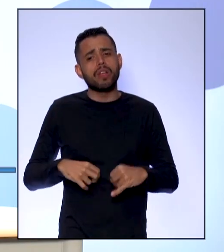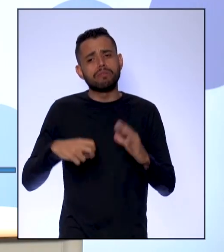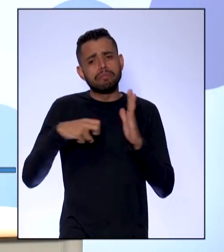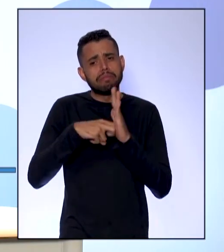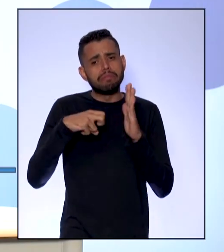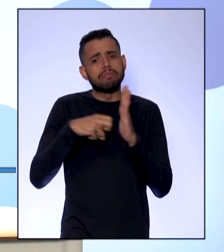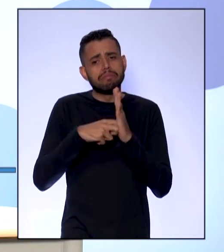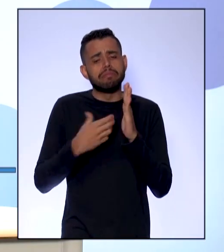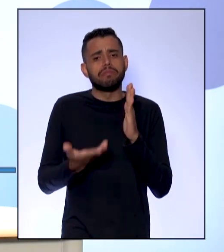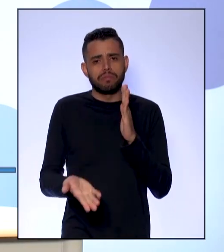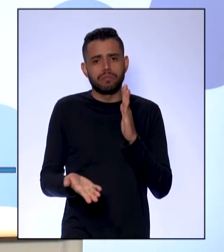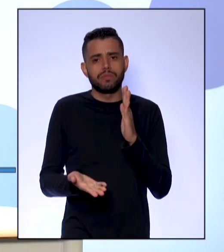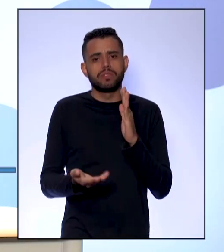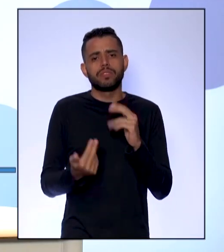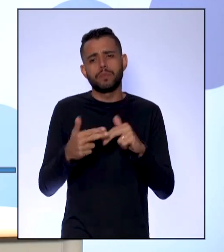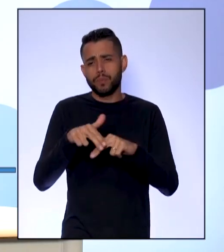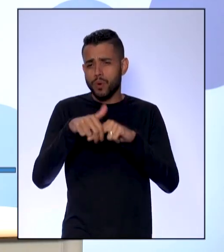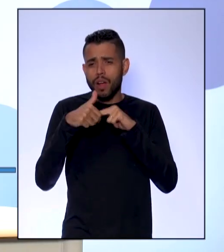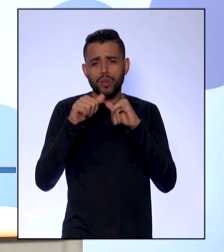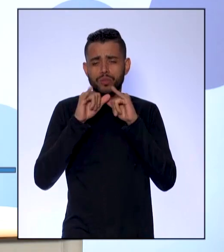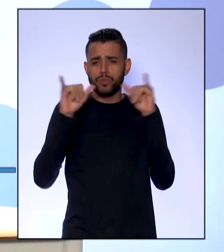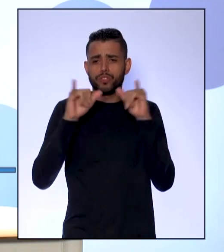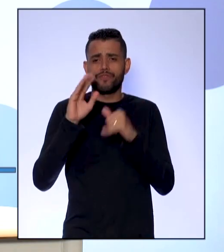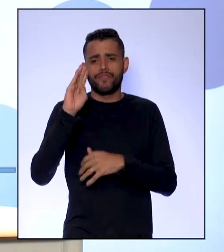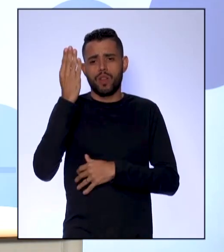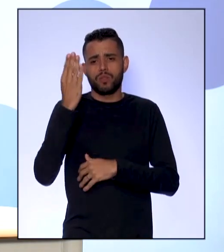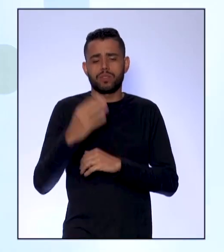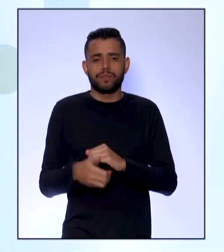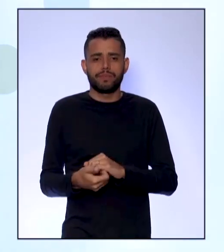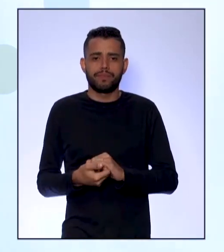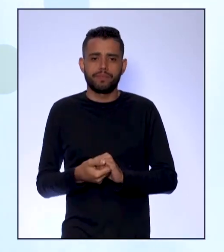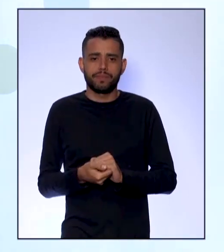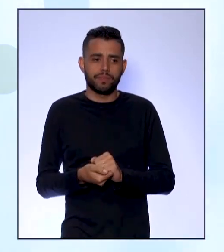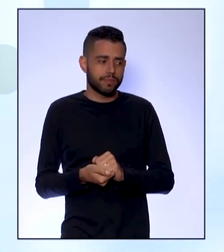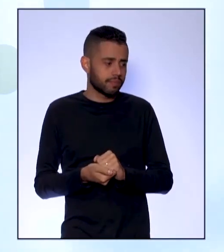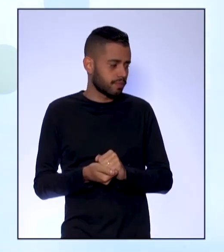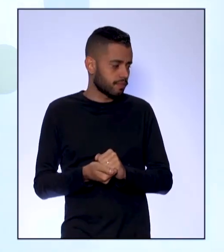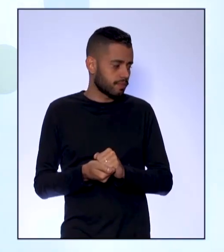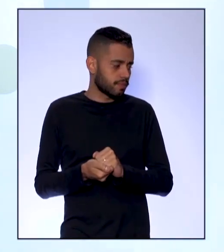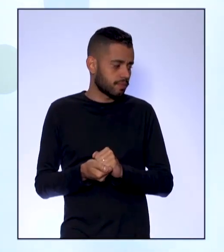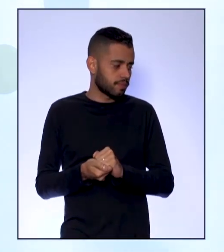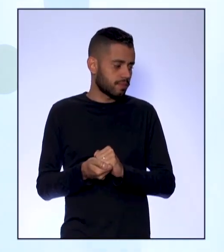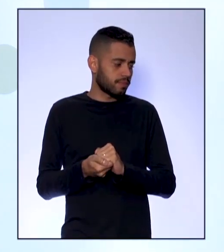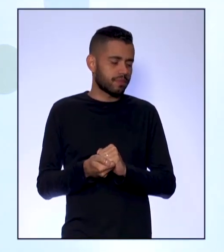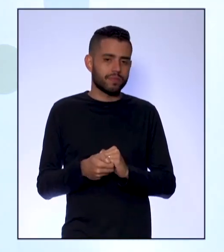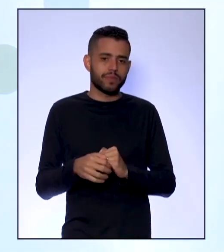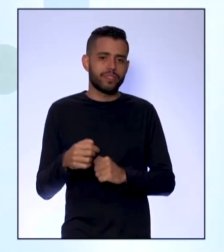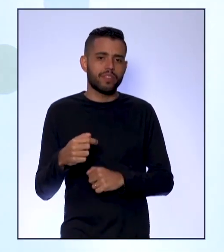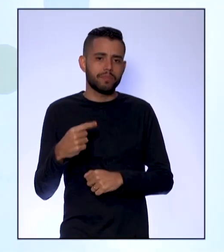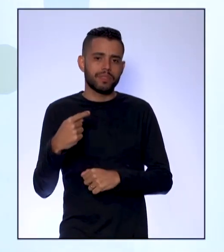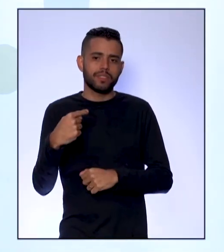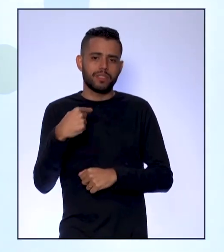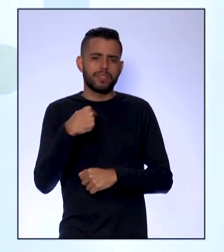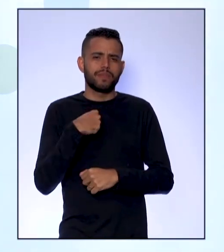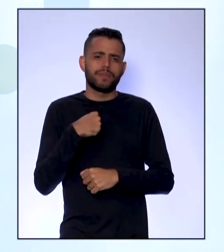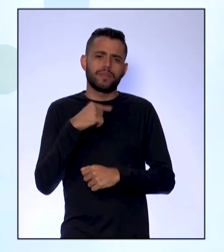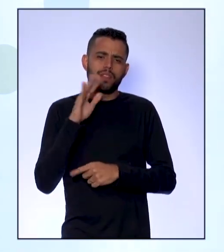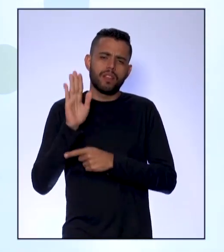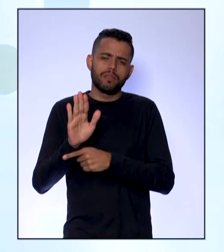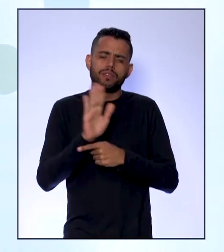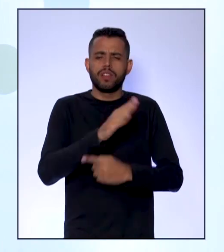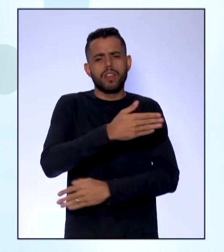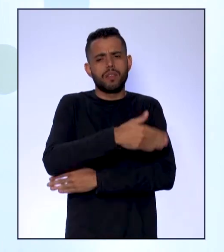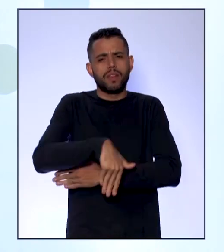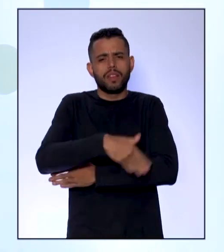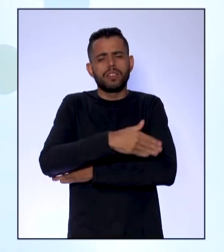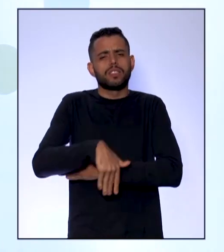sofrendo consequências por uma fake news. Eu mesma que faço a maior levanta-bandeira de pegar, adotar animais de rua, tirar esses